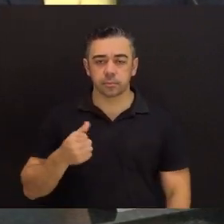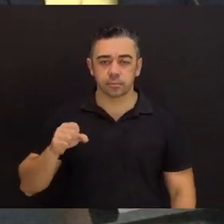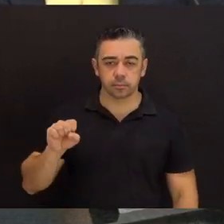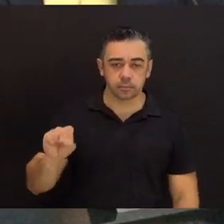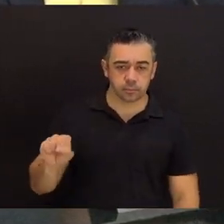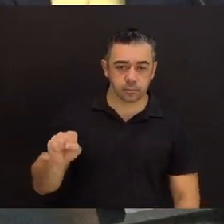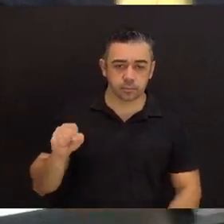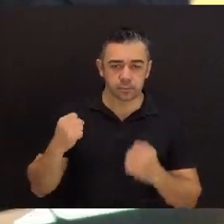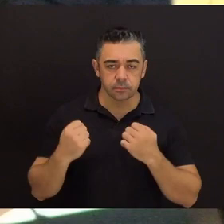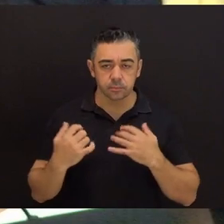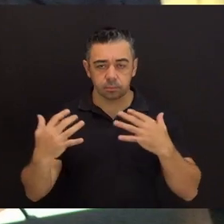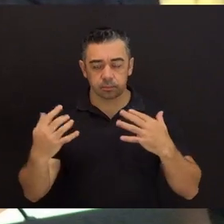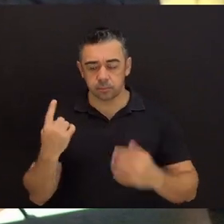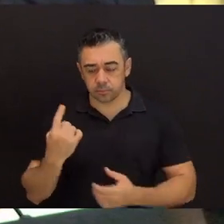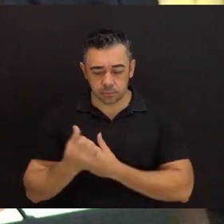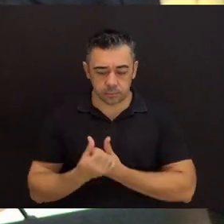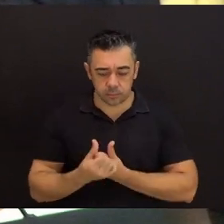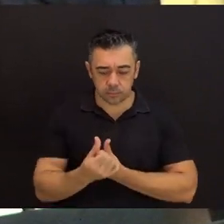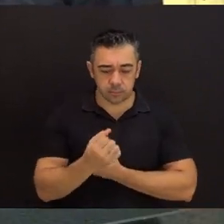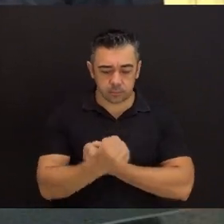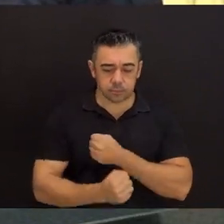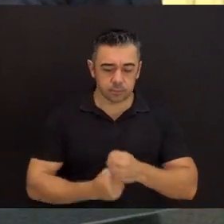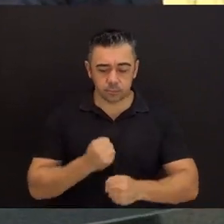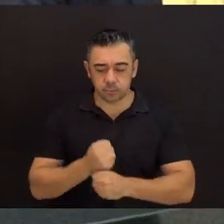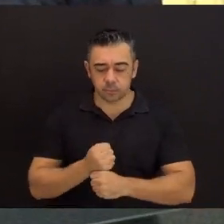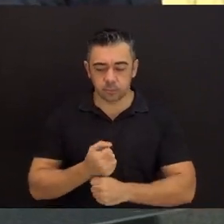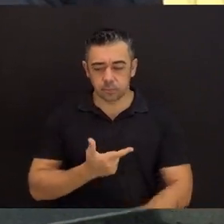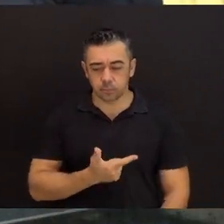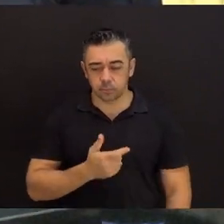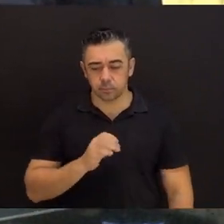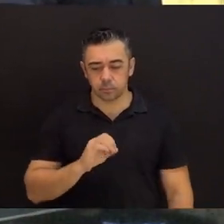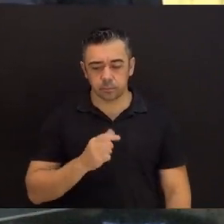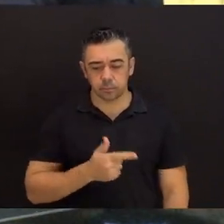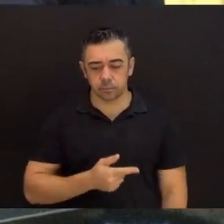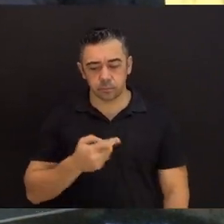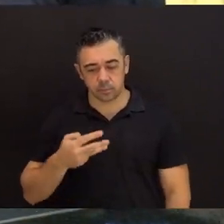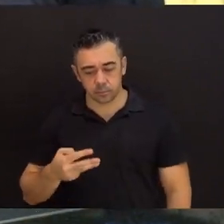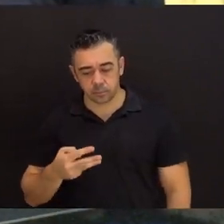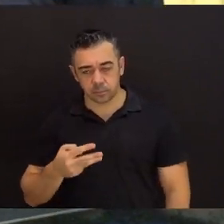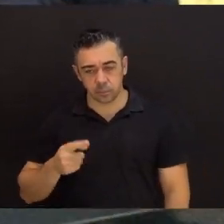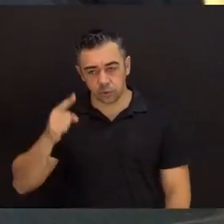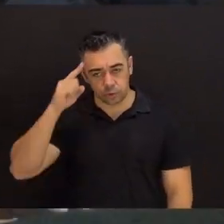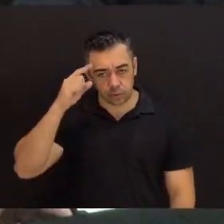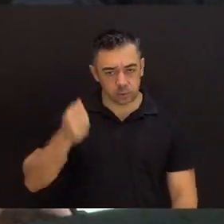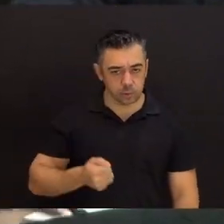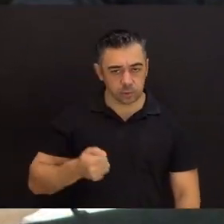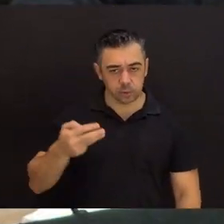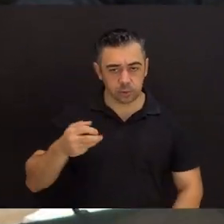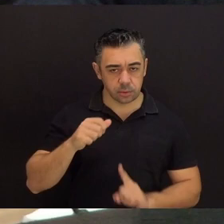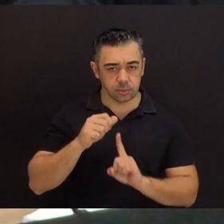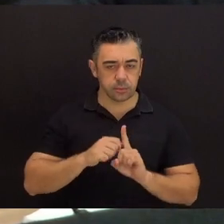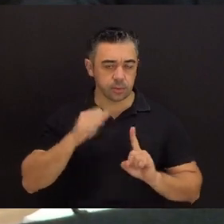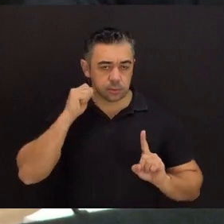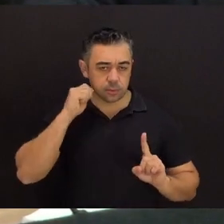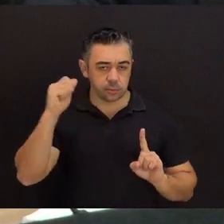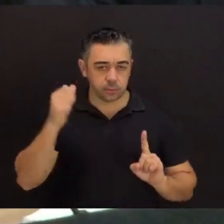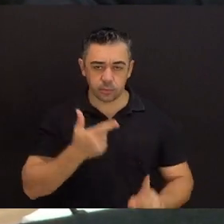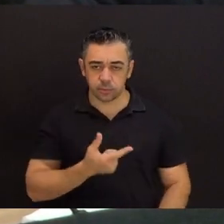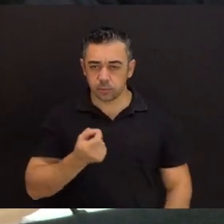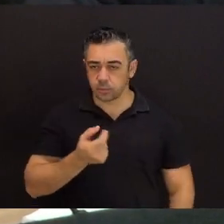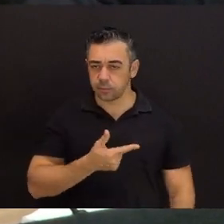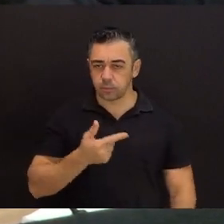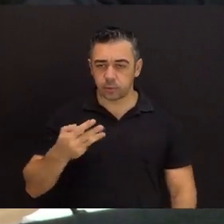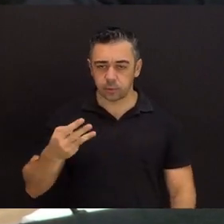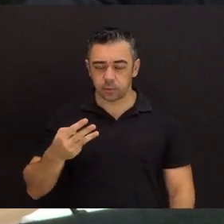sessão ordinária do primeiro período legislativo de 2023 aos 13 dias do mês de abril de 2023 nessa